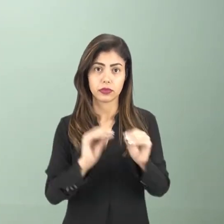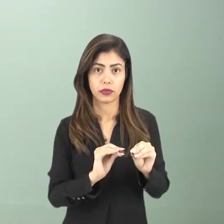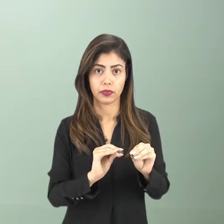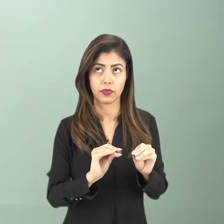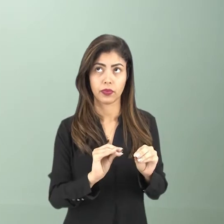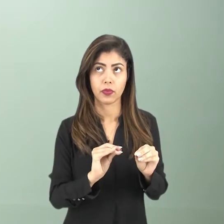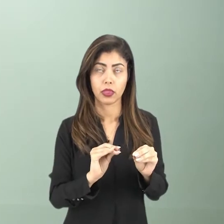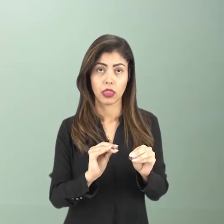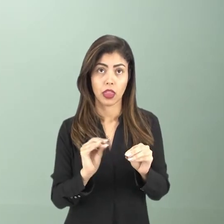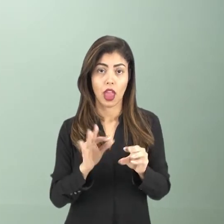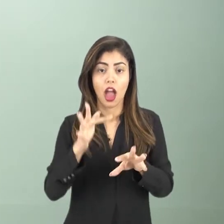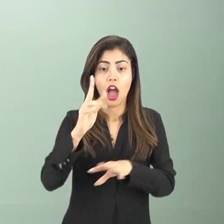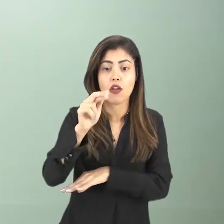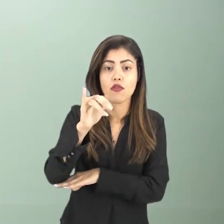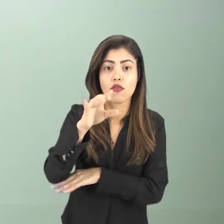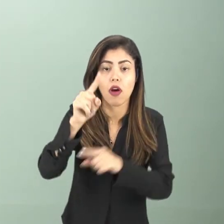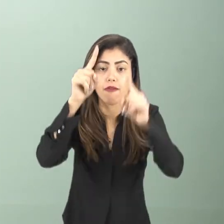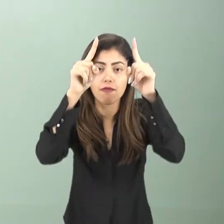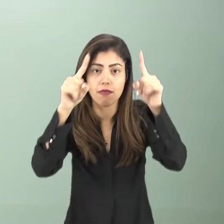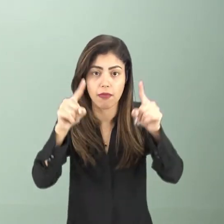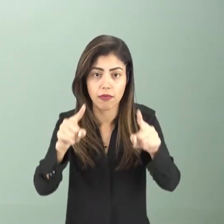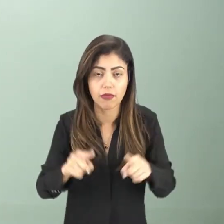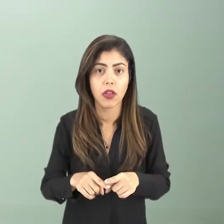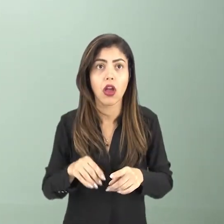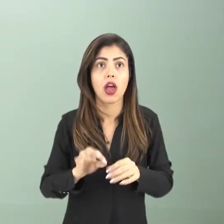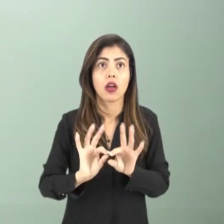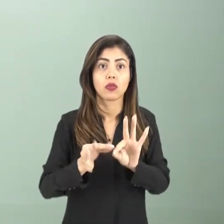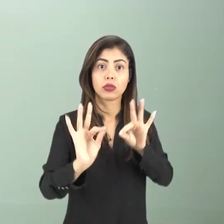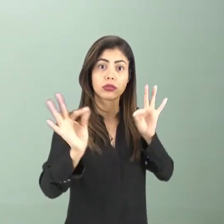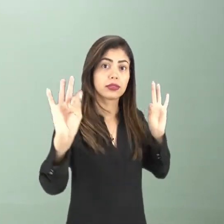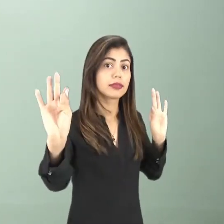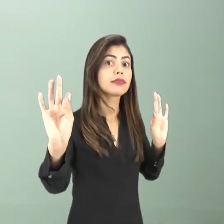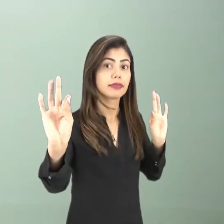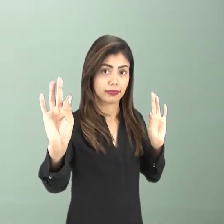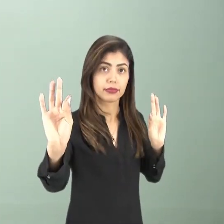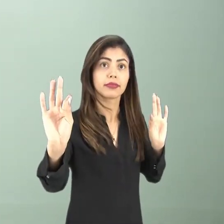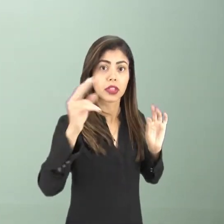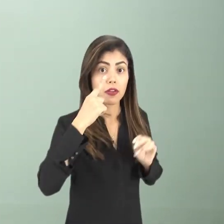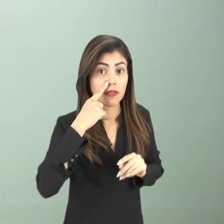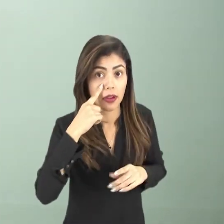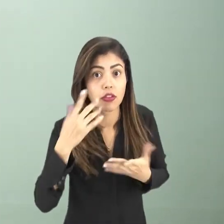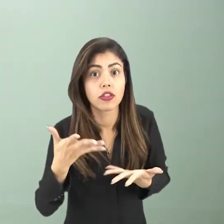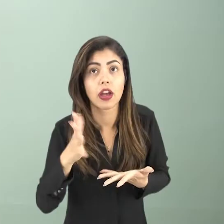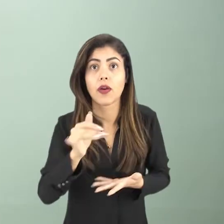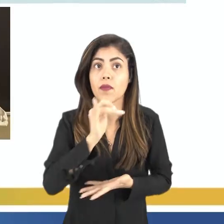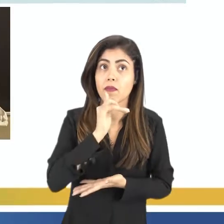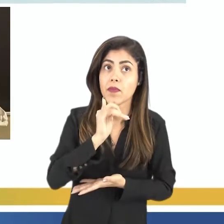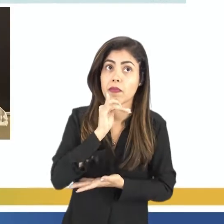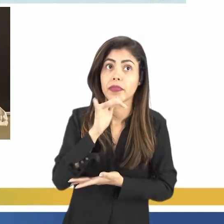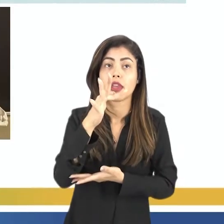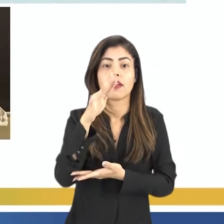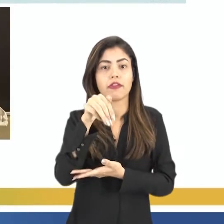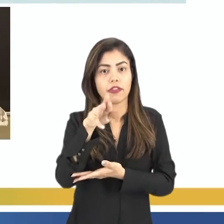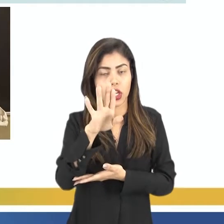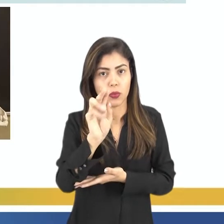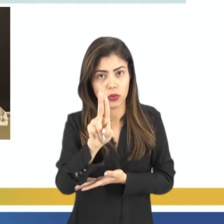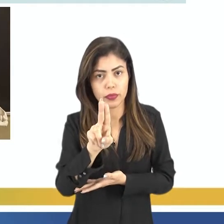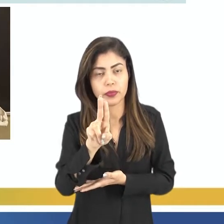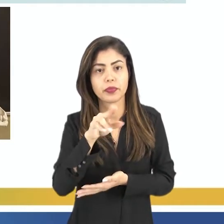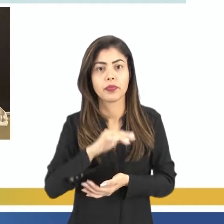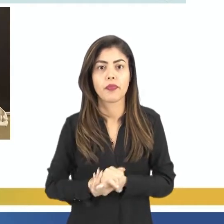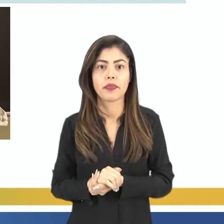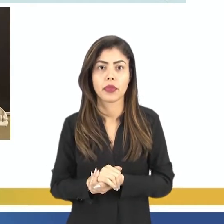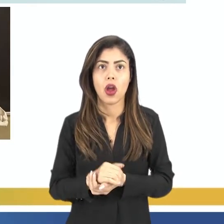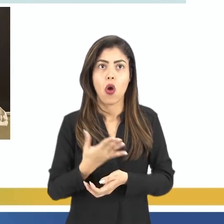sobre a forma dos ossos. Bom, existem os ossos longos, que vocês acabaram de ver. Exemplo, o fêmur, que é o osso da coxa,